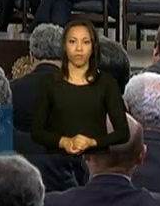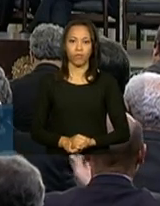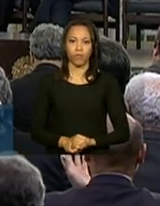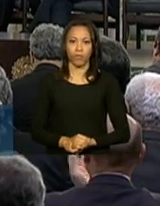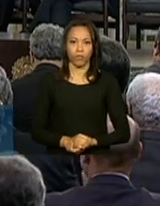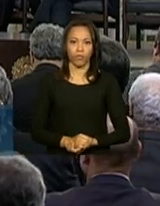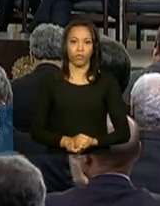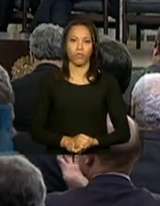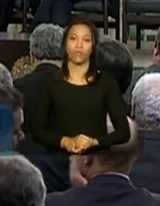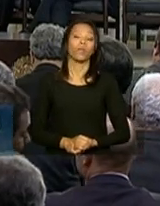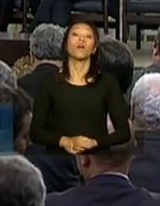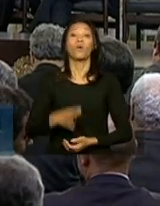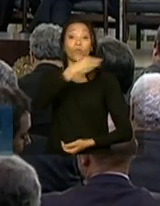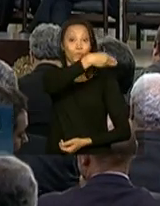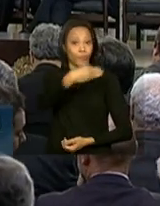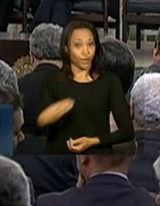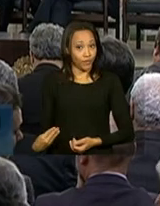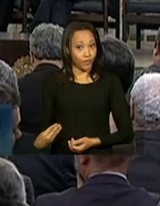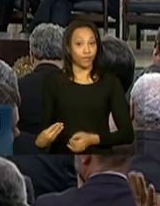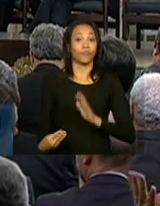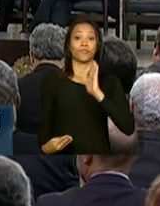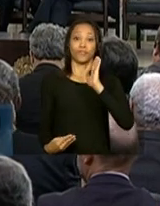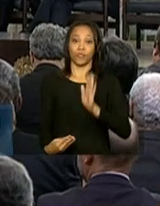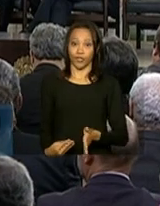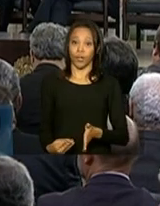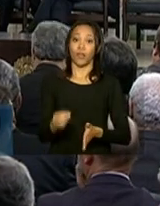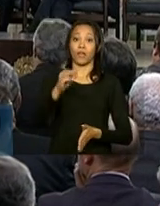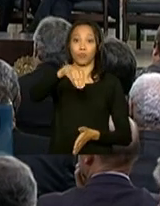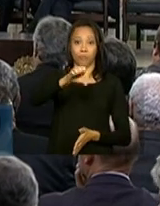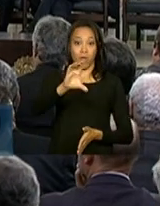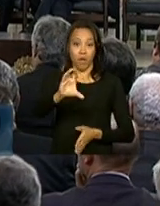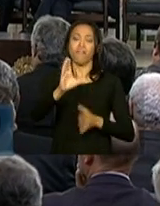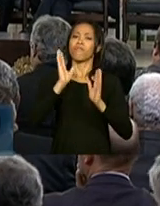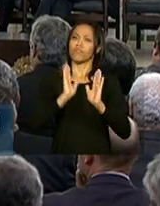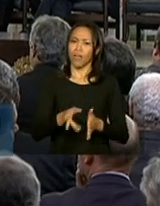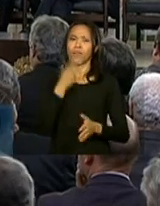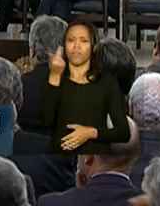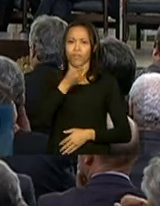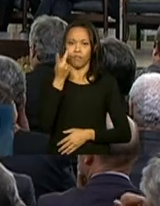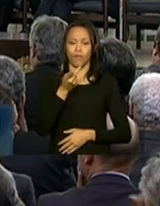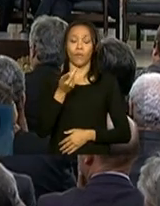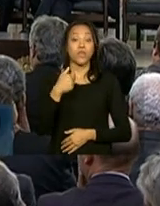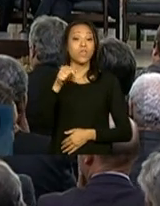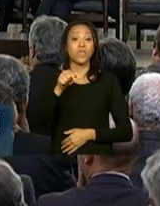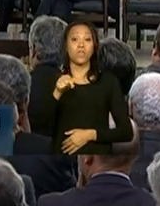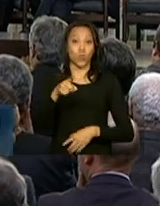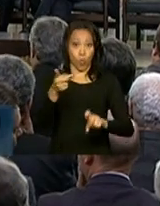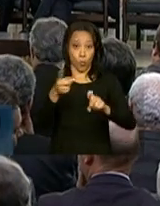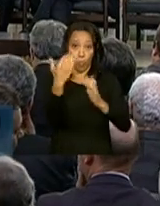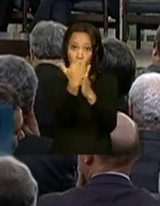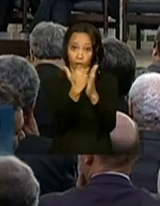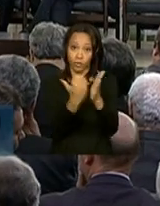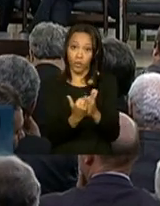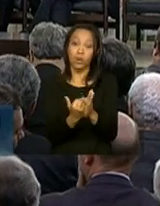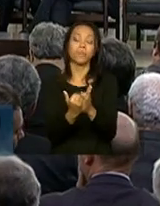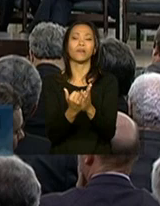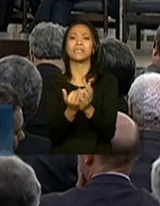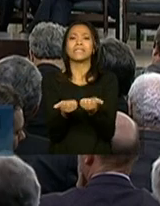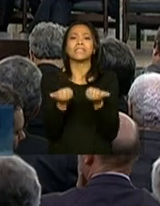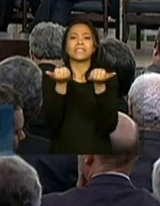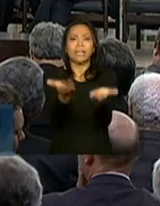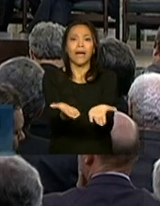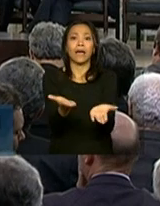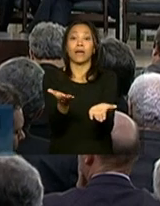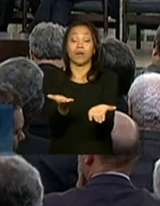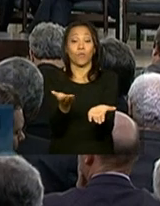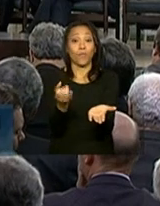O ministro Mercadante já disse que o Mais Médicos também implica numa visão da importância dos